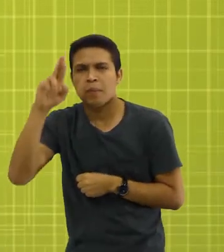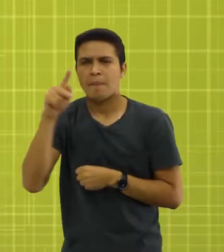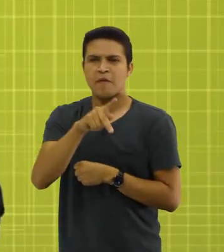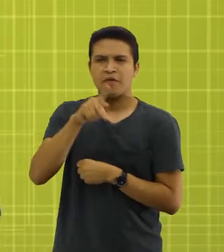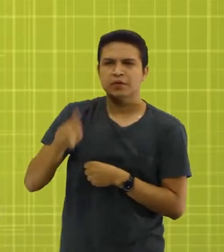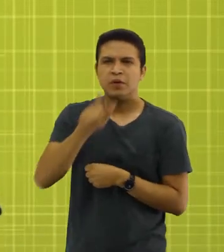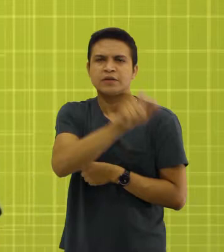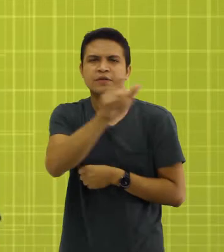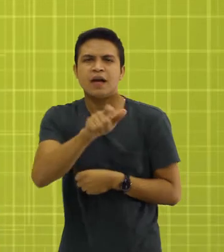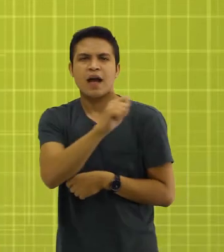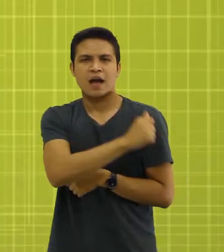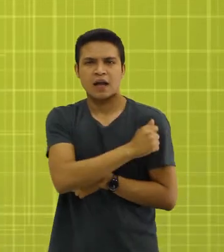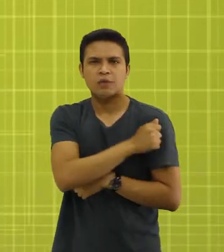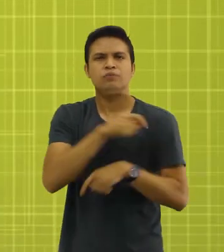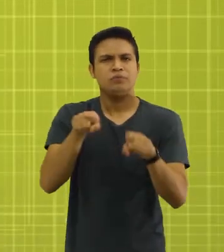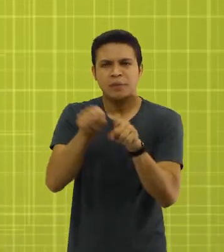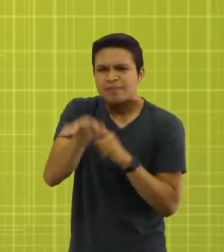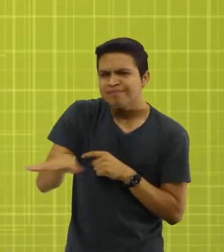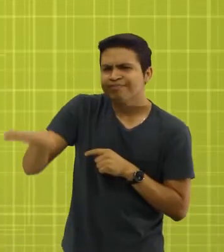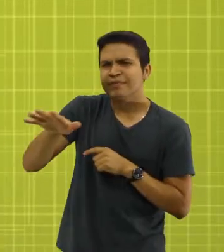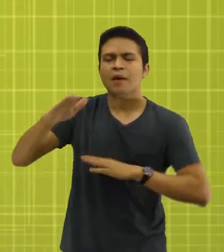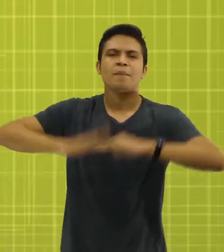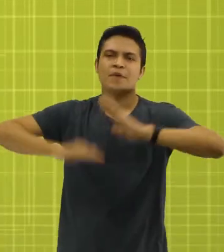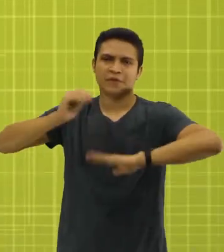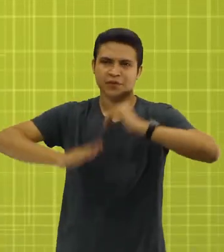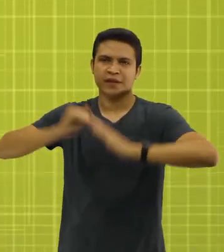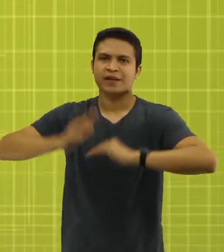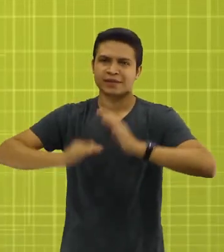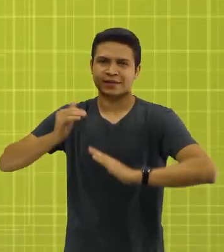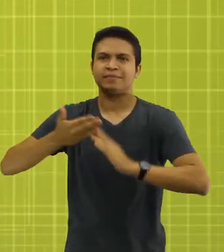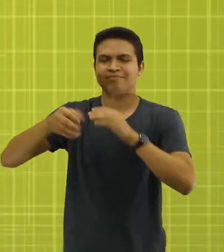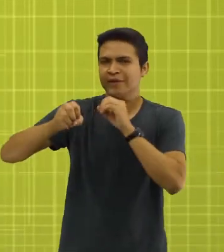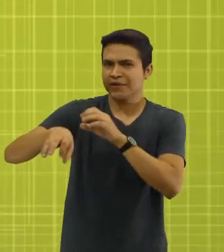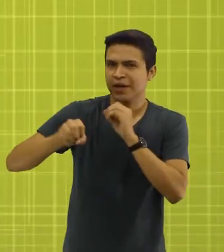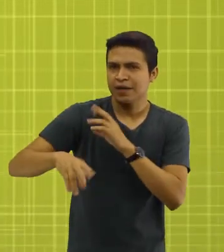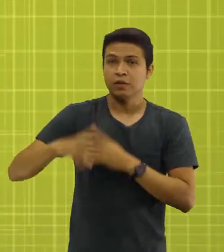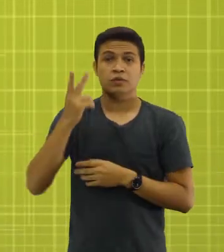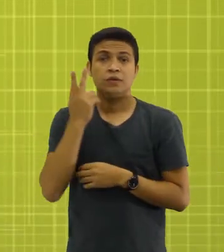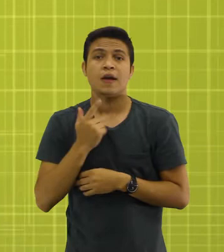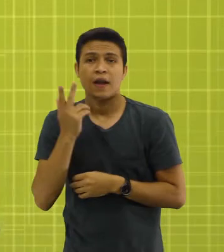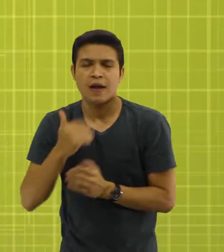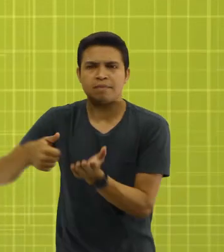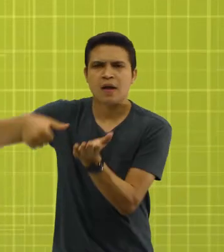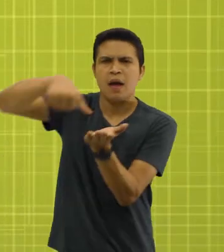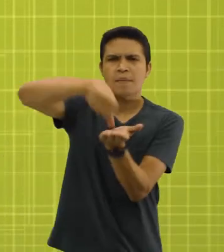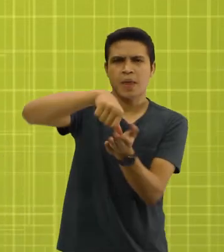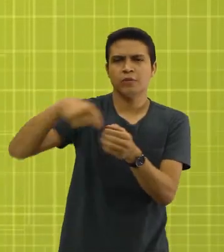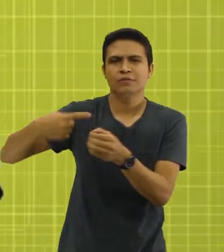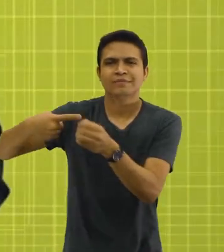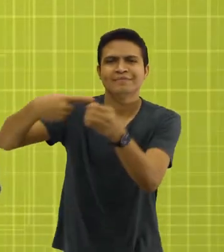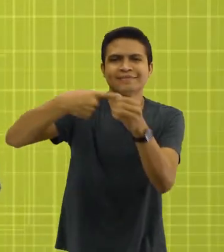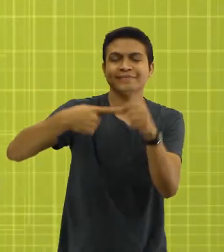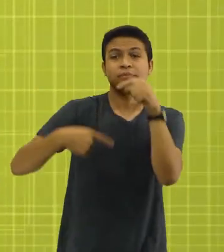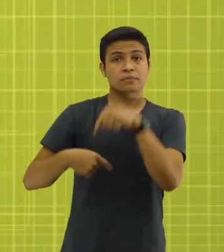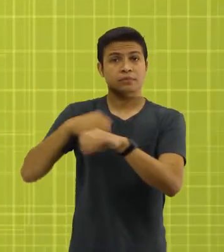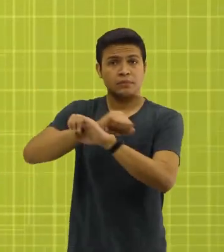professores, estudantes e de todos os profissionais da rede pública da educação básica do estado do Ceará, da capital e do interior,